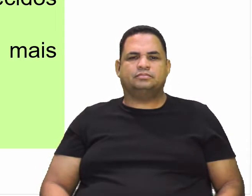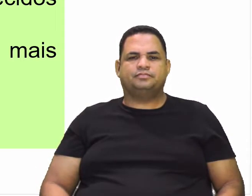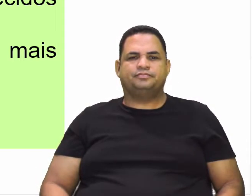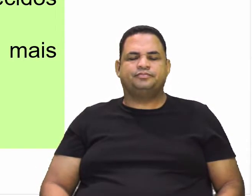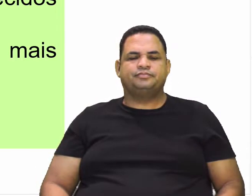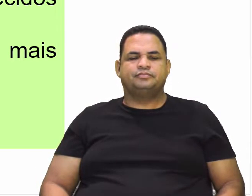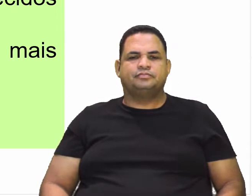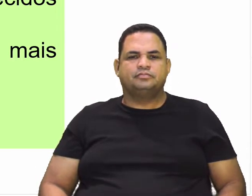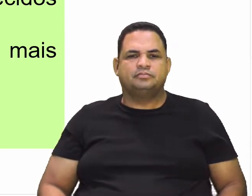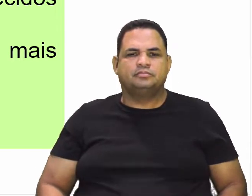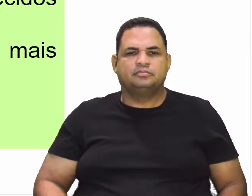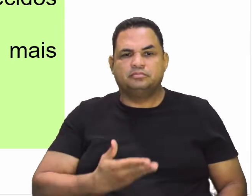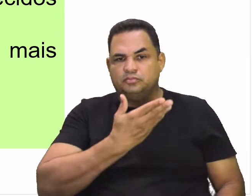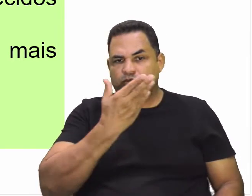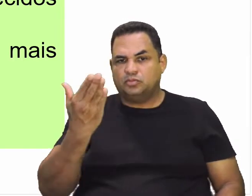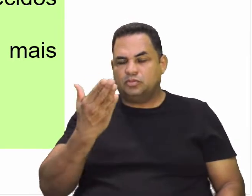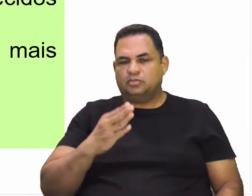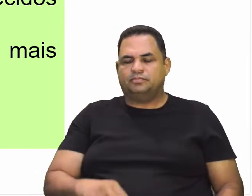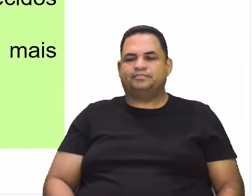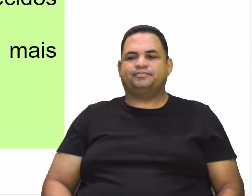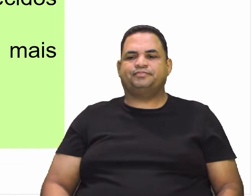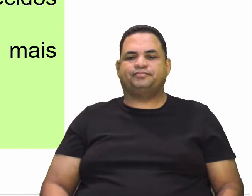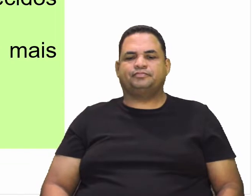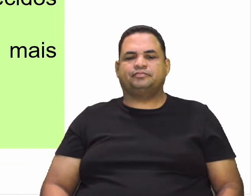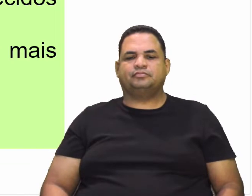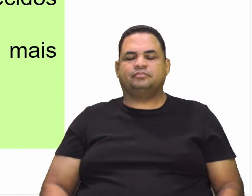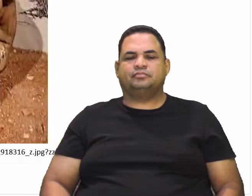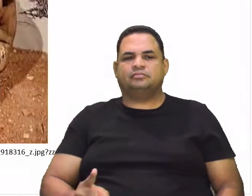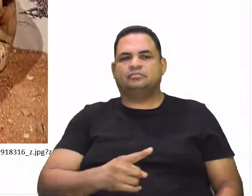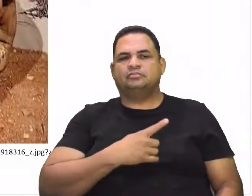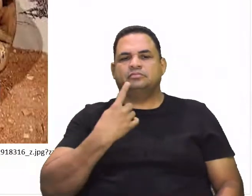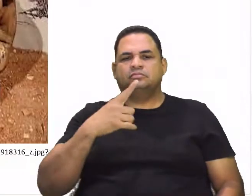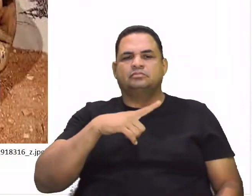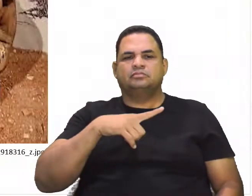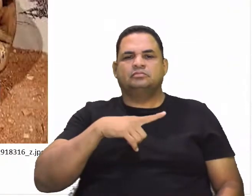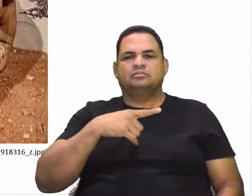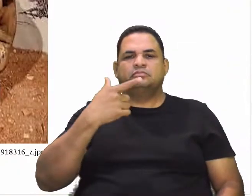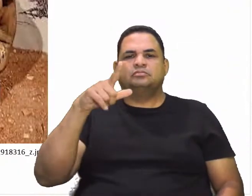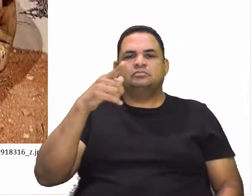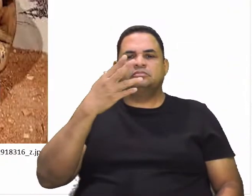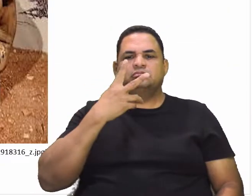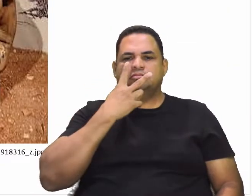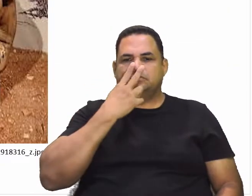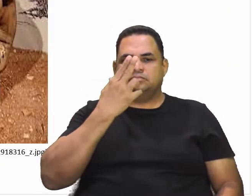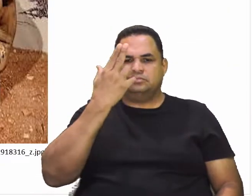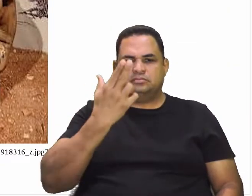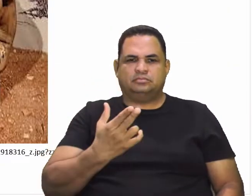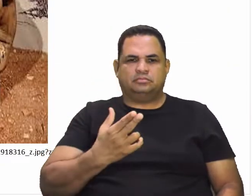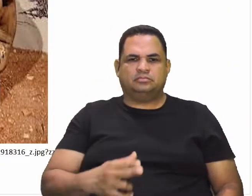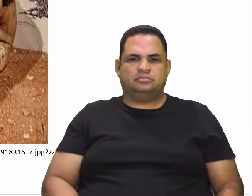Homo neanderthalense. Só que nós temos outro também, parecido com